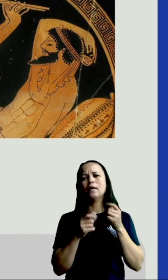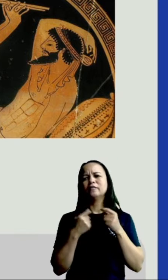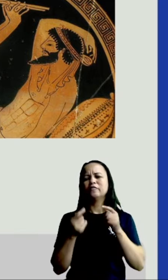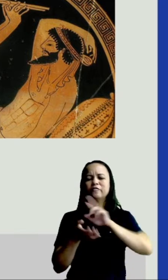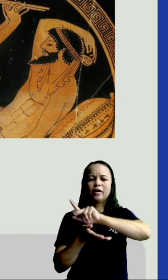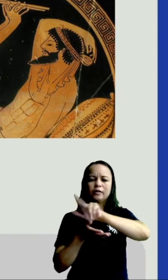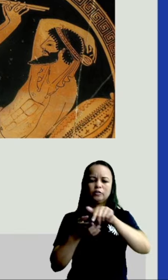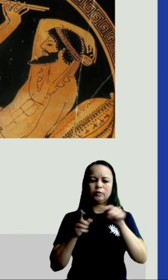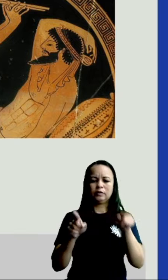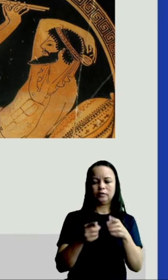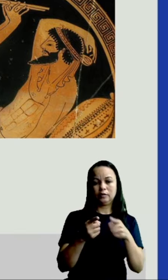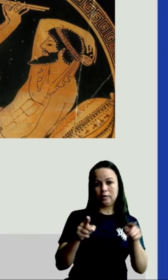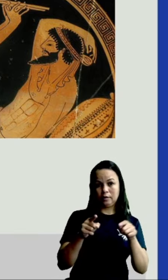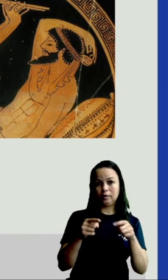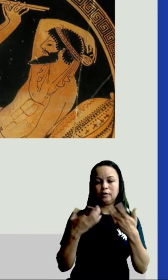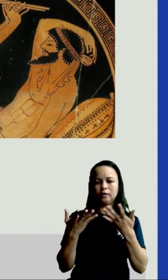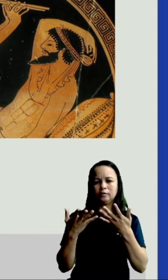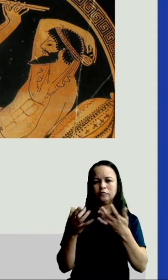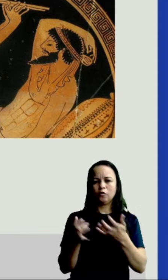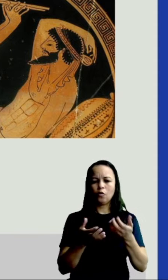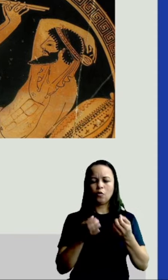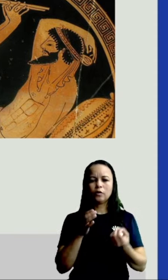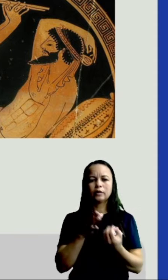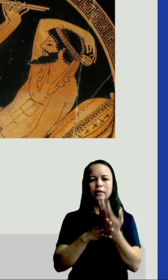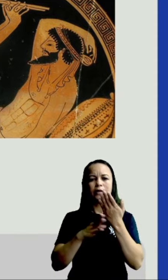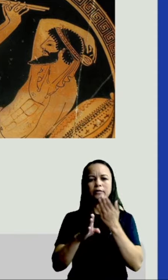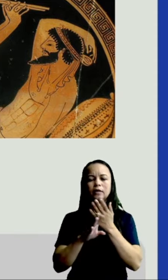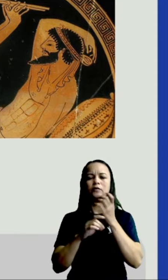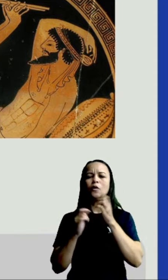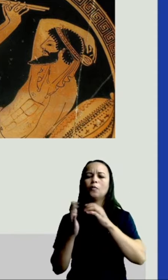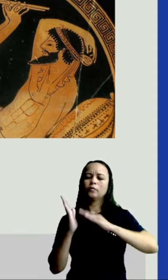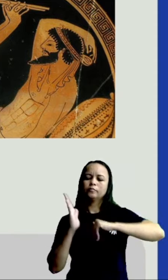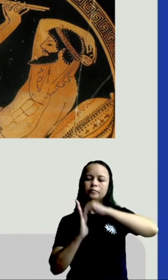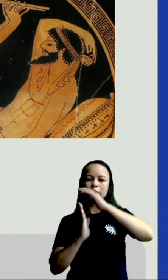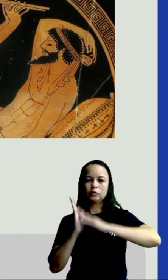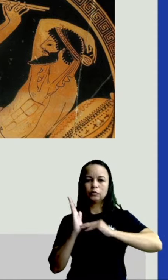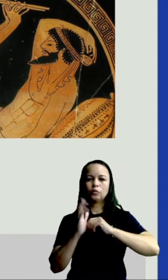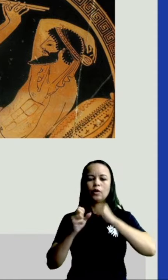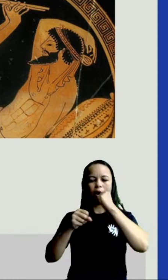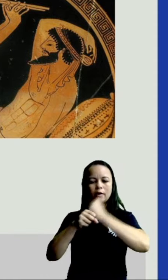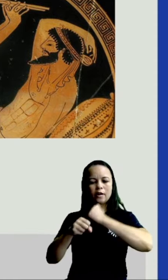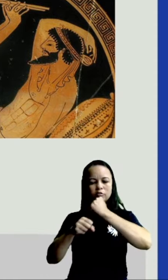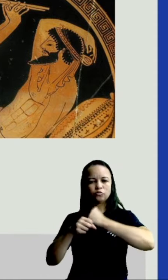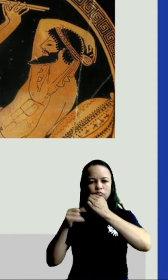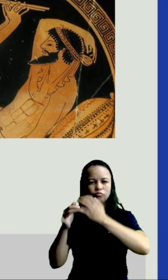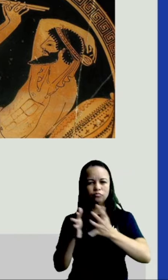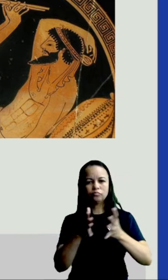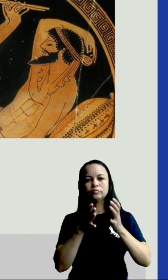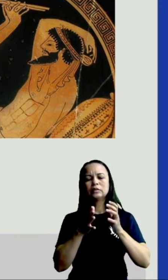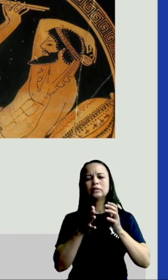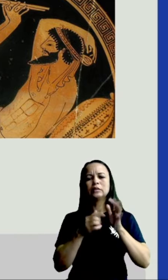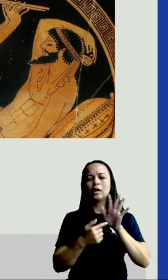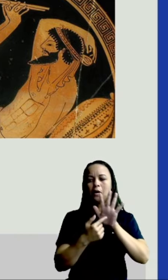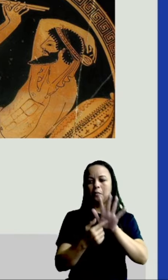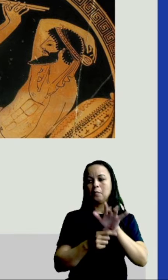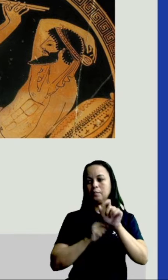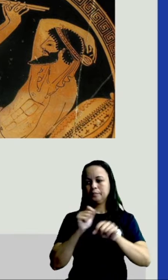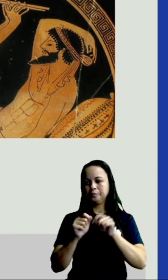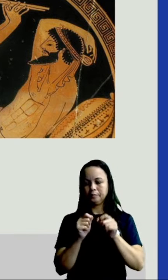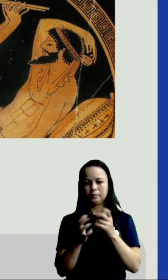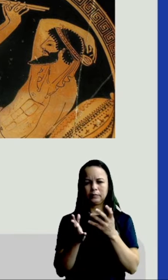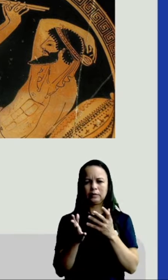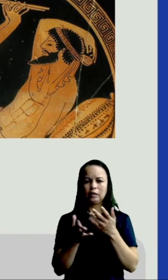artísticas foram Herança da cultura grega como a pintura EA escultura supõe-se dessa forma